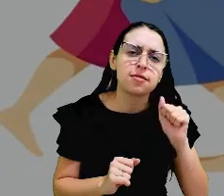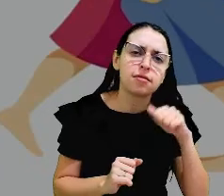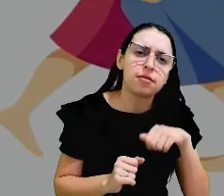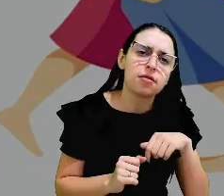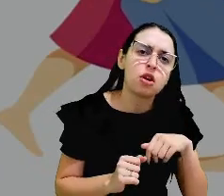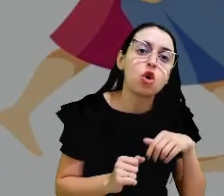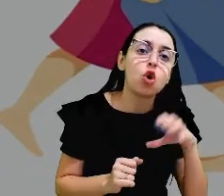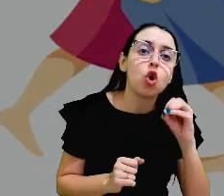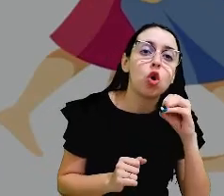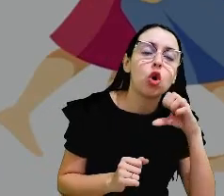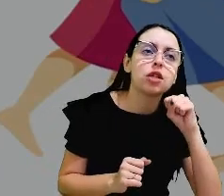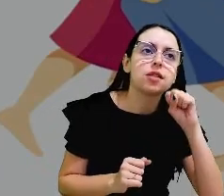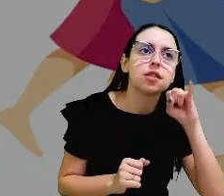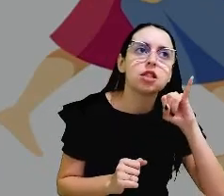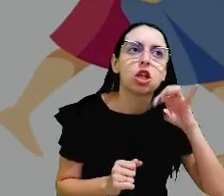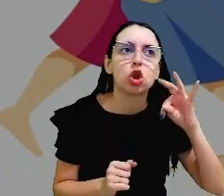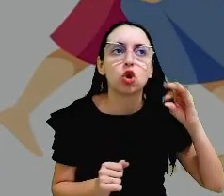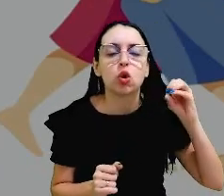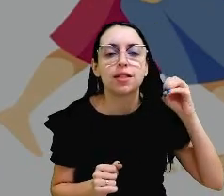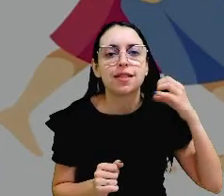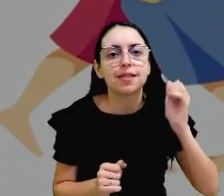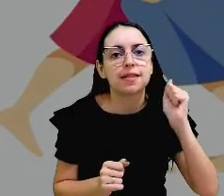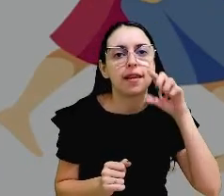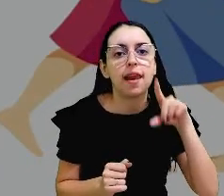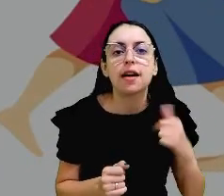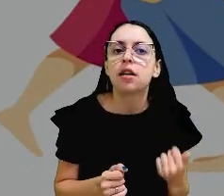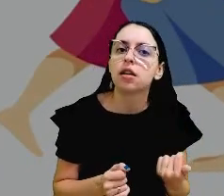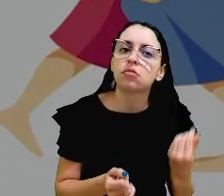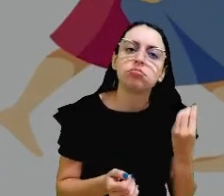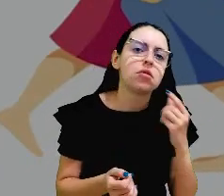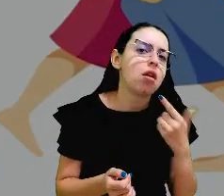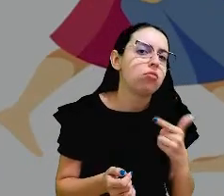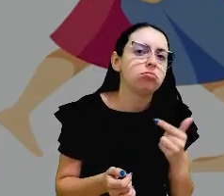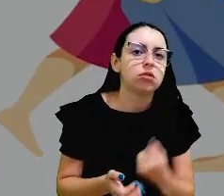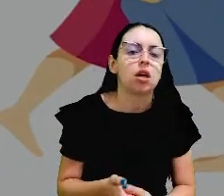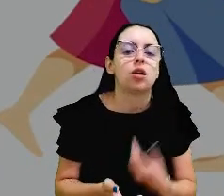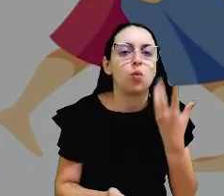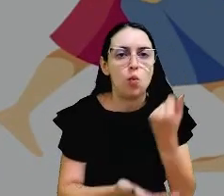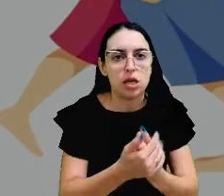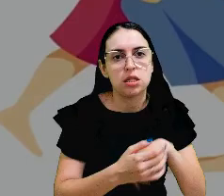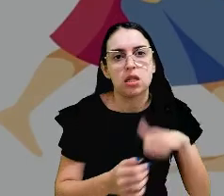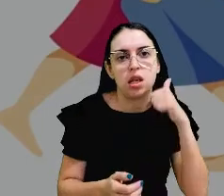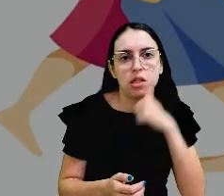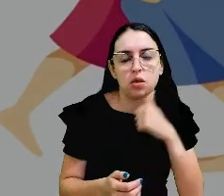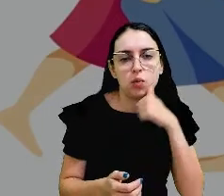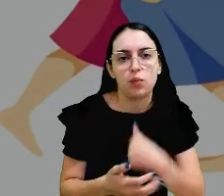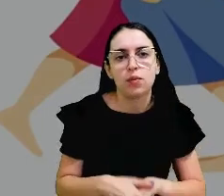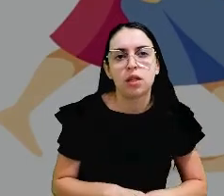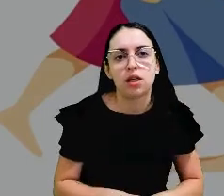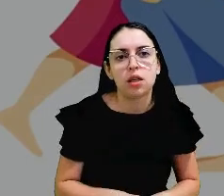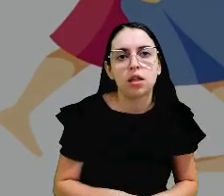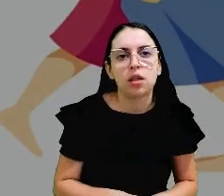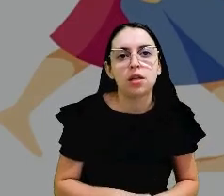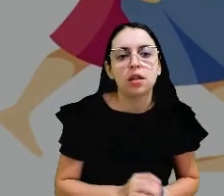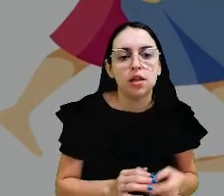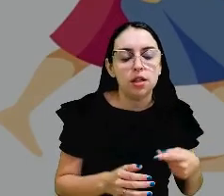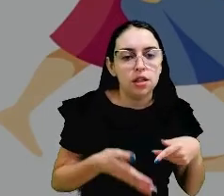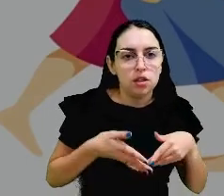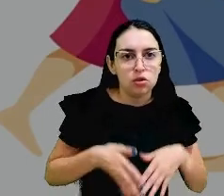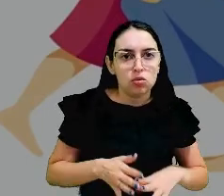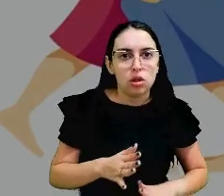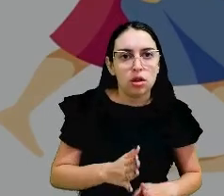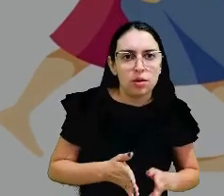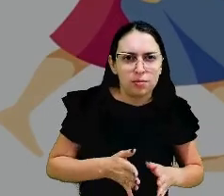da ocitocina, sem o consentimento da mulher, a manobra de Christeller, que é aquela manobra em que se sobe no ventre da gestante